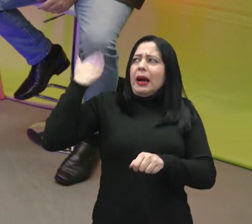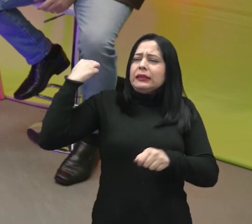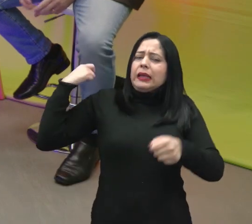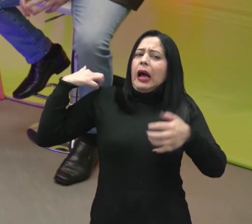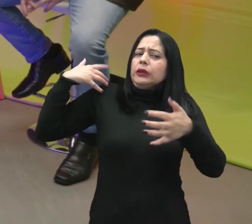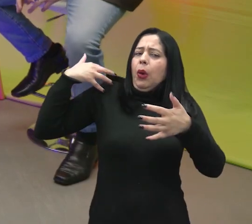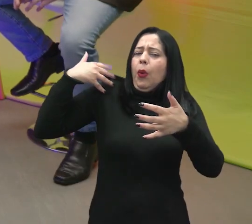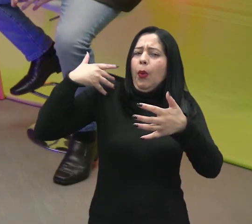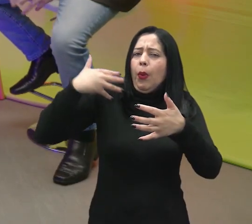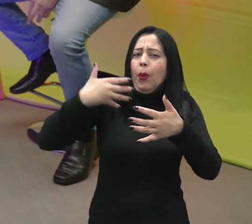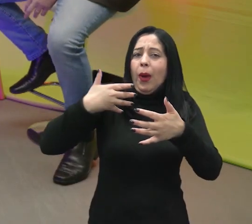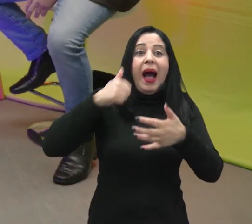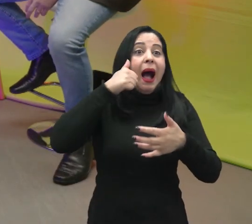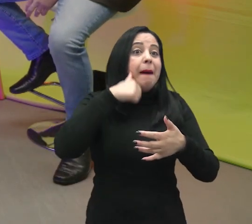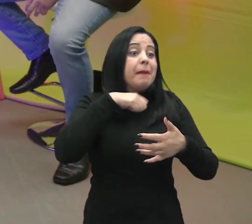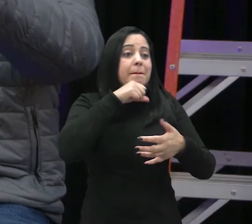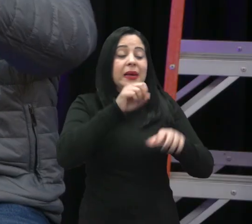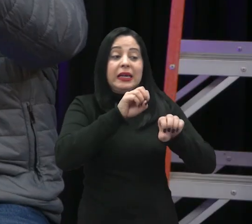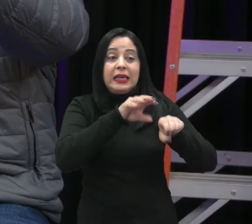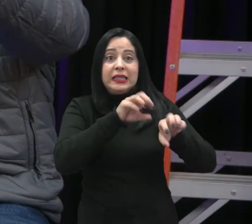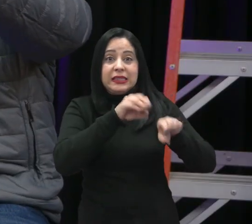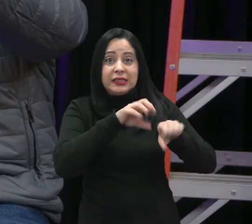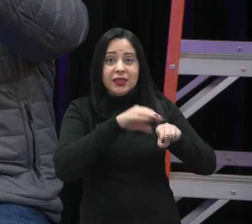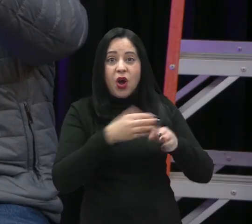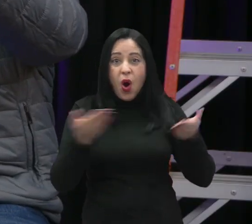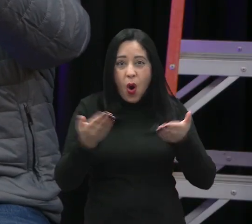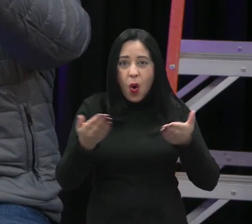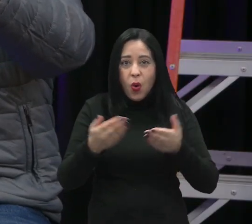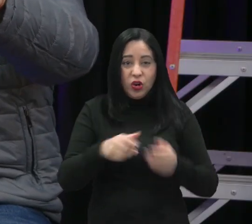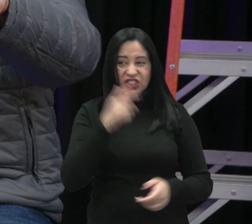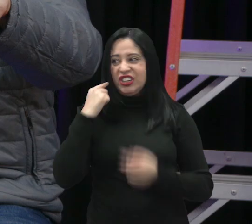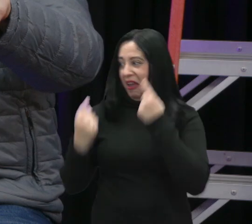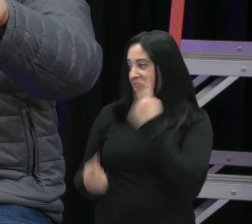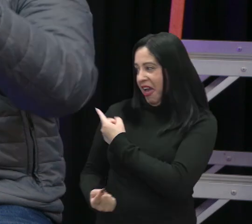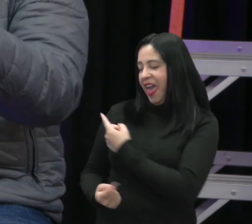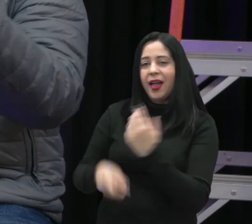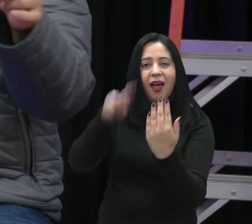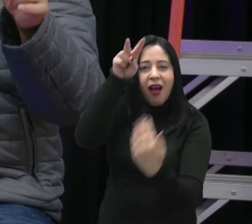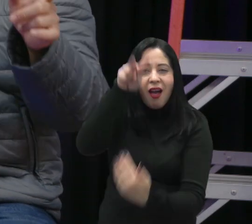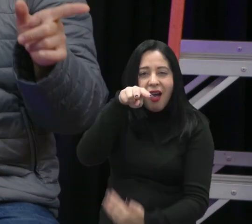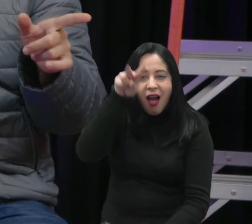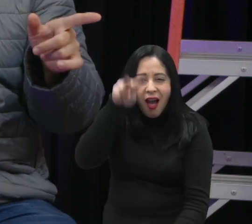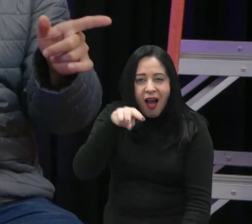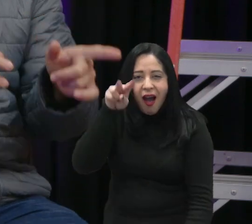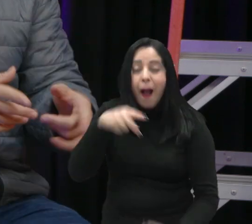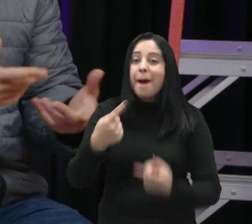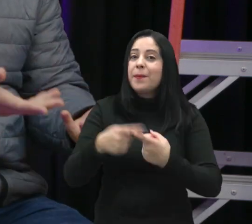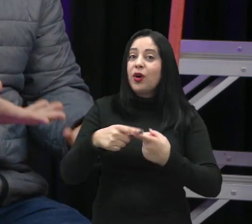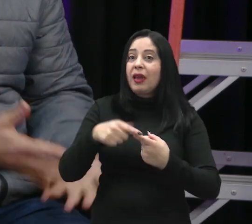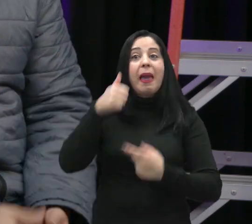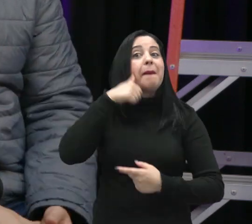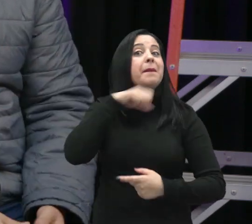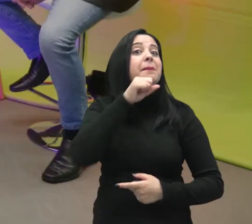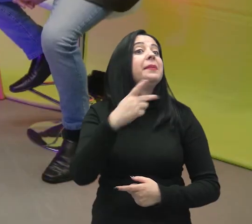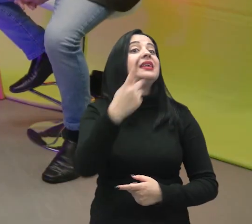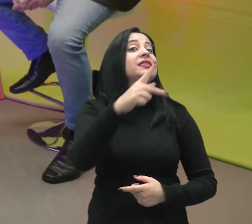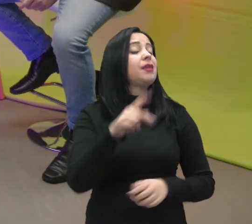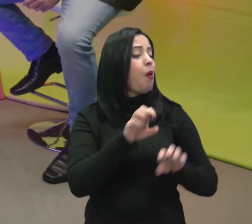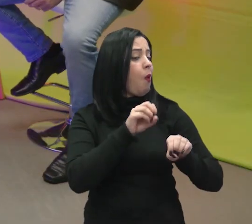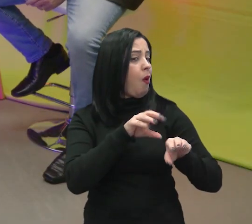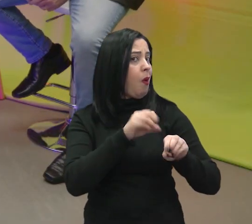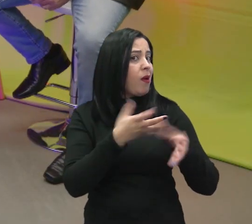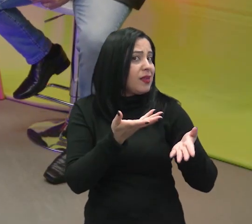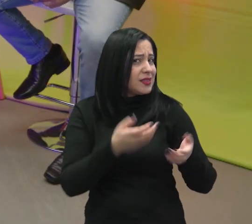mãe que ensinou essa menina aqui, ó, se ela tá lendo essas letrinhas hoje aqui, que passam na nossa câmera, é sua mãe que ensinou. Mas é legal porque é